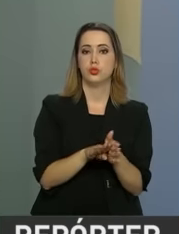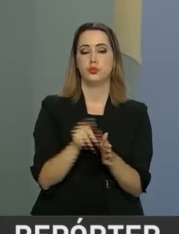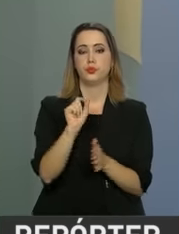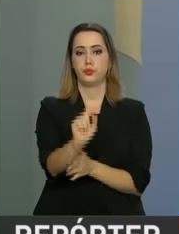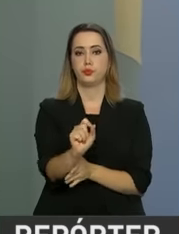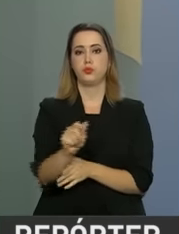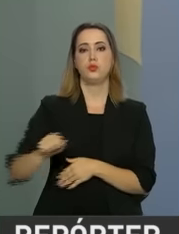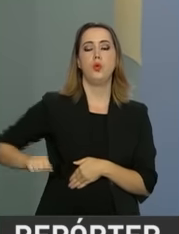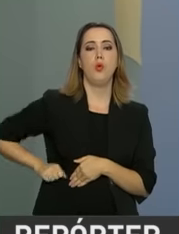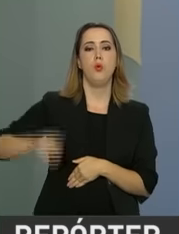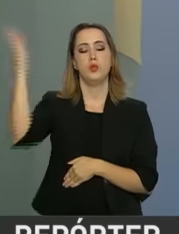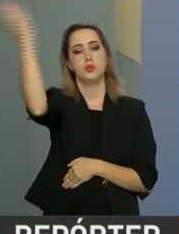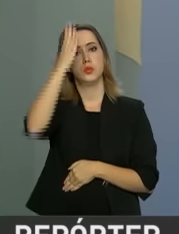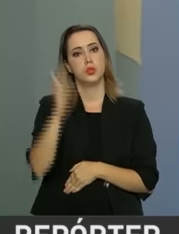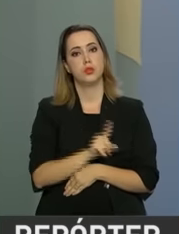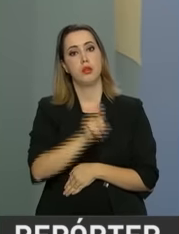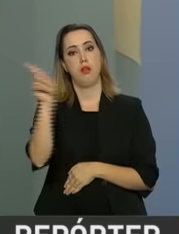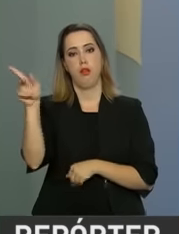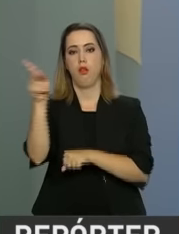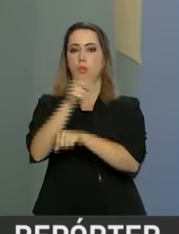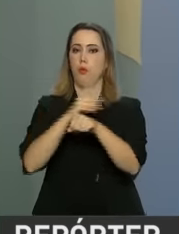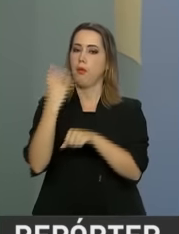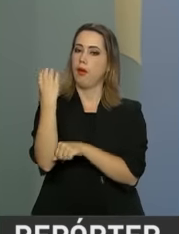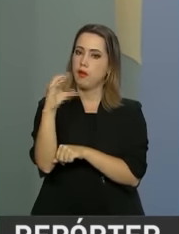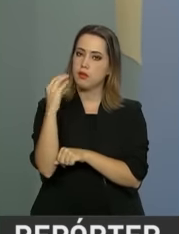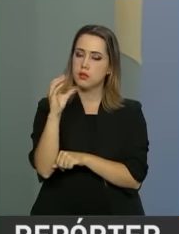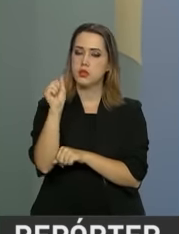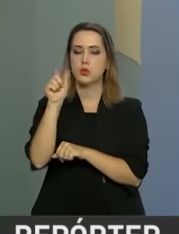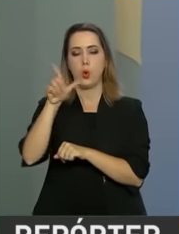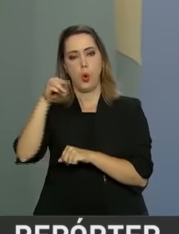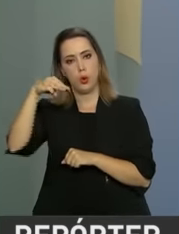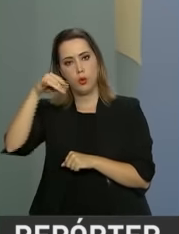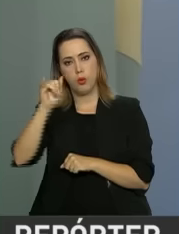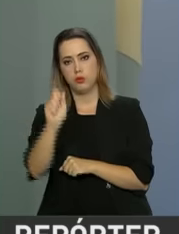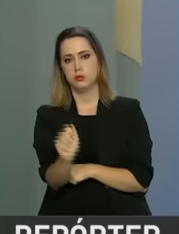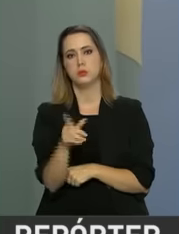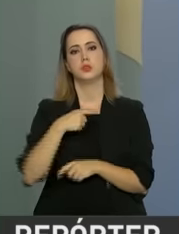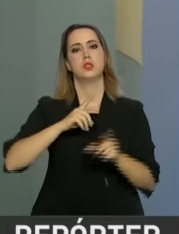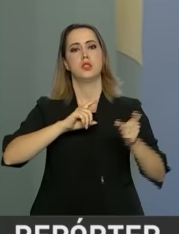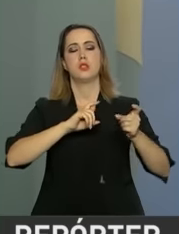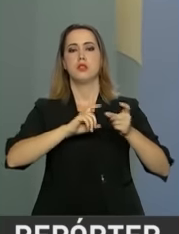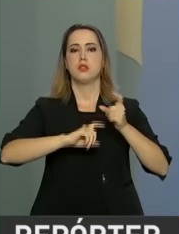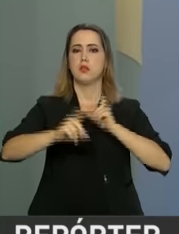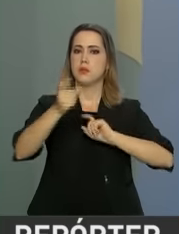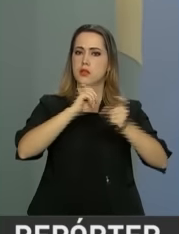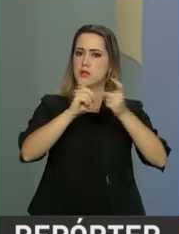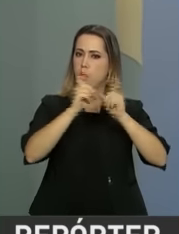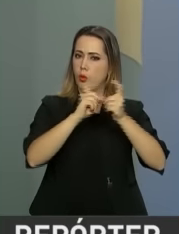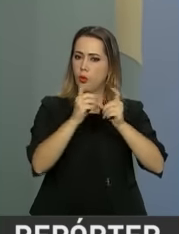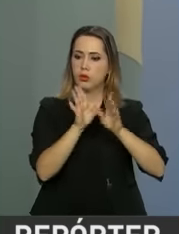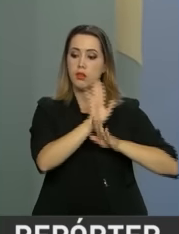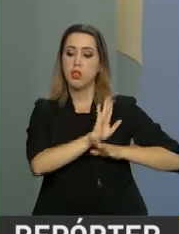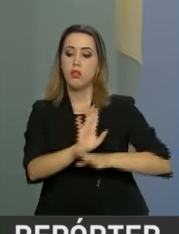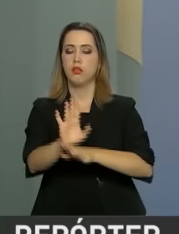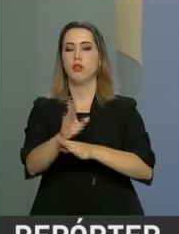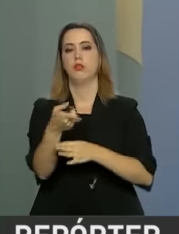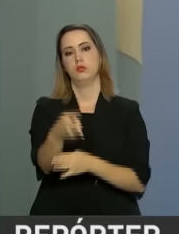O embaixador do Brasil na Colômbia também está se dirigindo àquela cidade para coordenar os trabalhos de apoio.